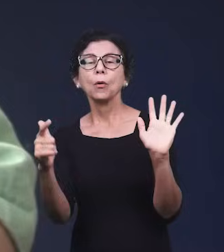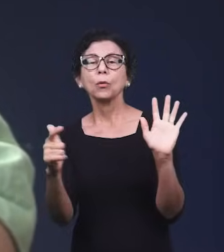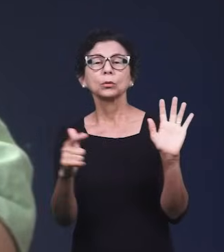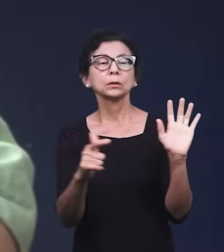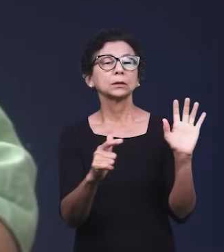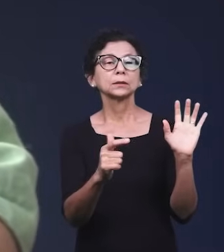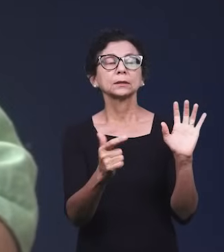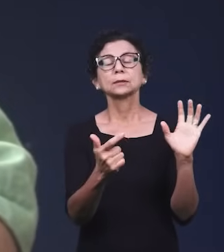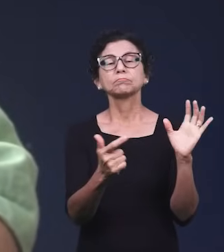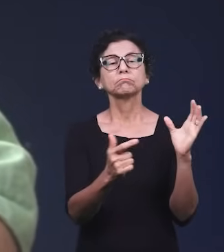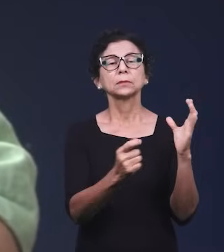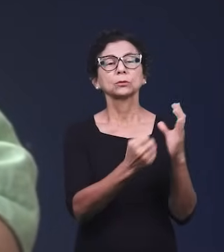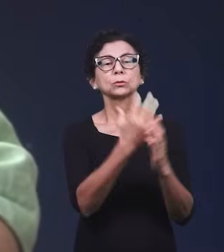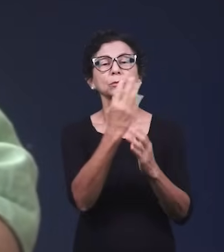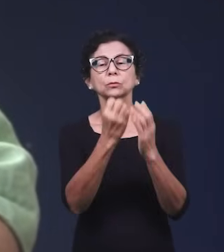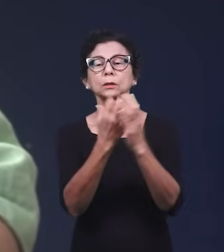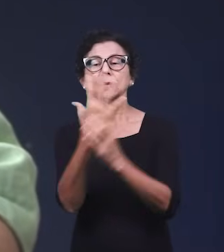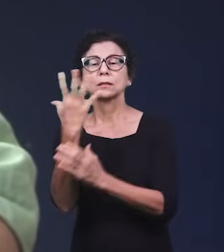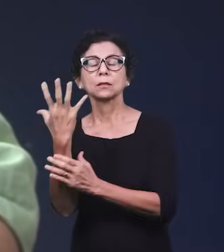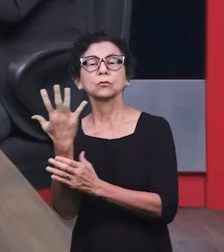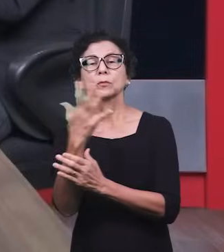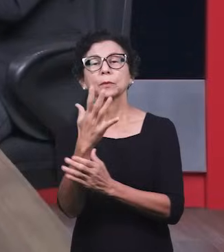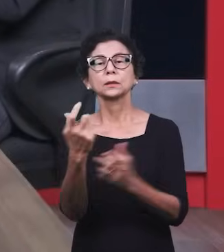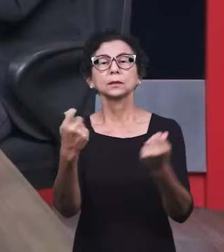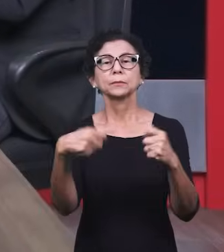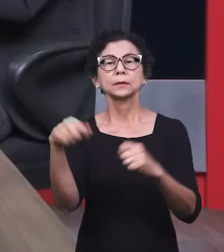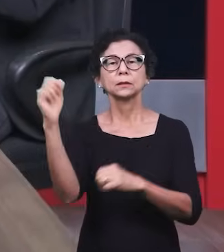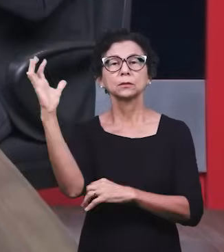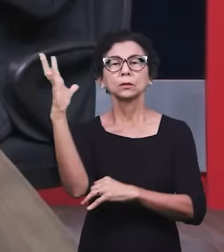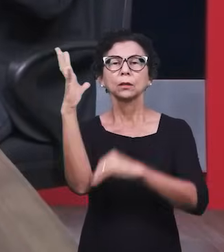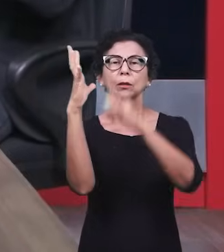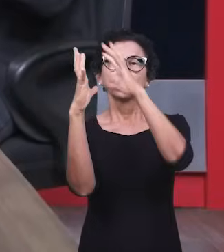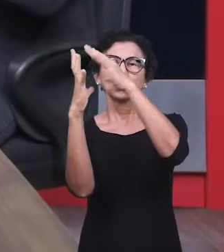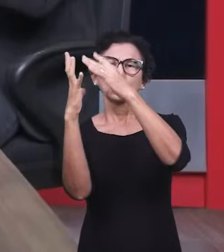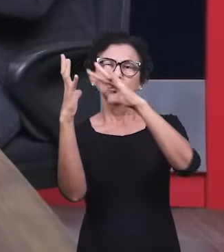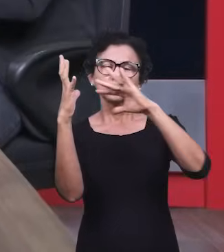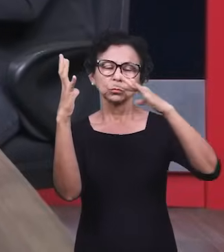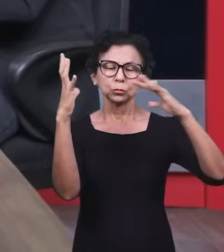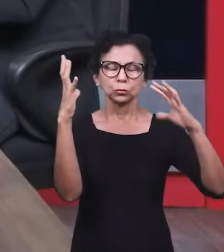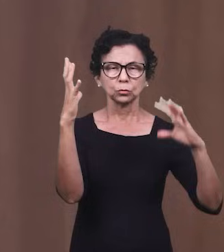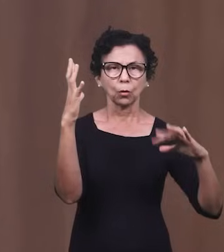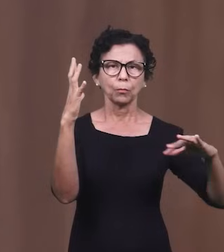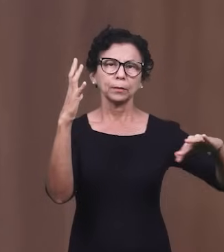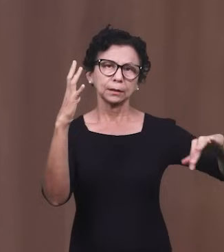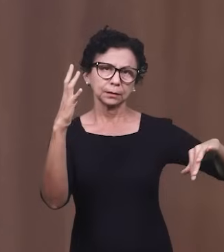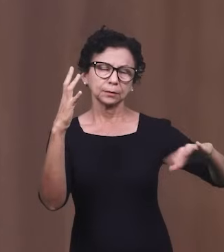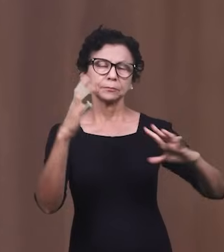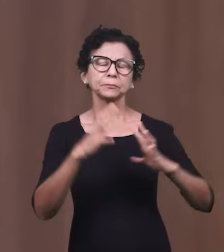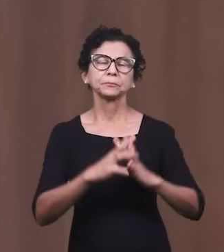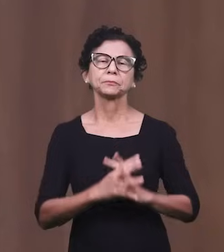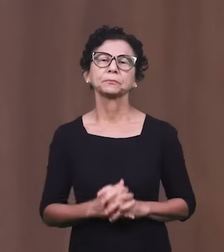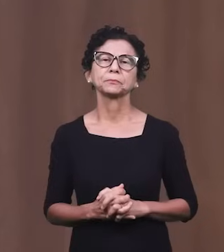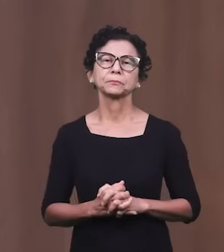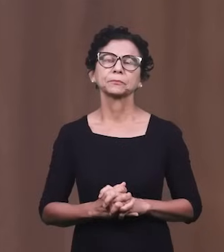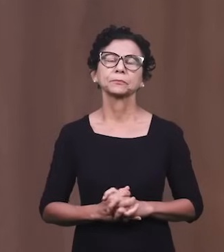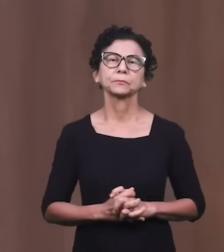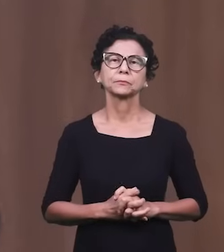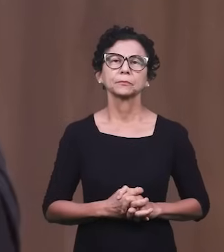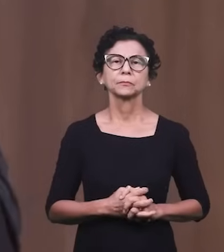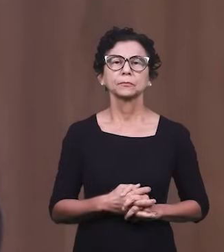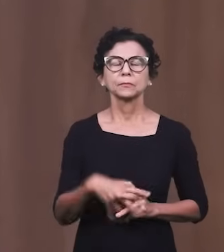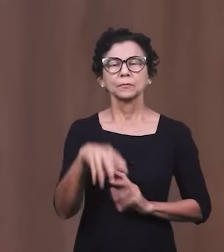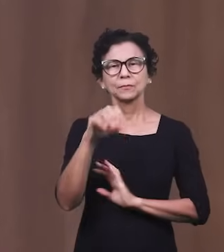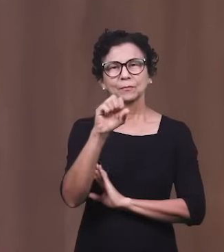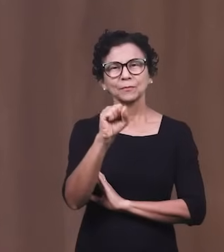clima desse ambiente mais sombreado ambente muito bem muito bem quero aproveitar para chamar a atenção aqueles que são